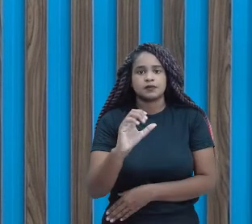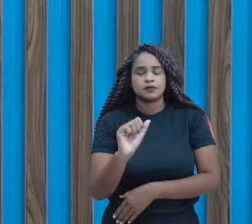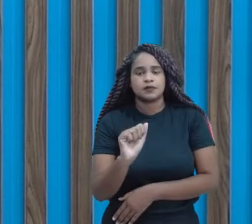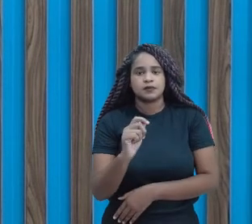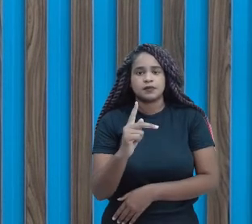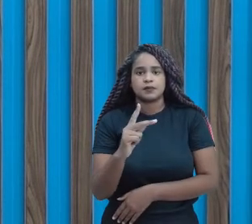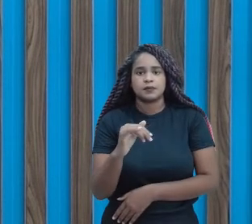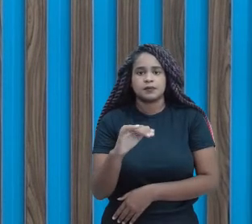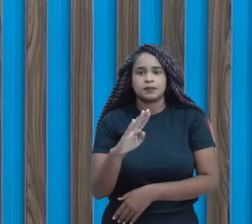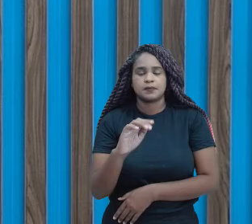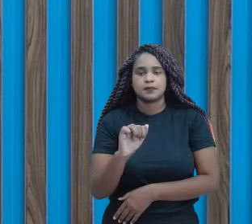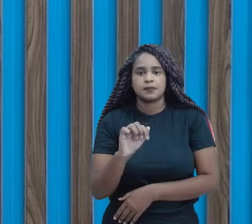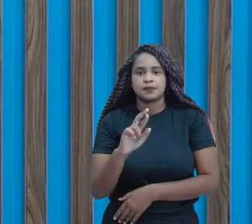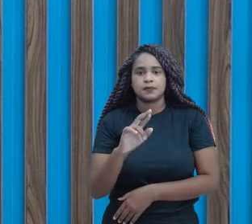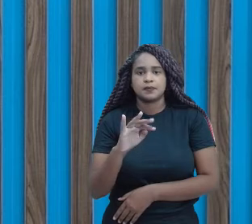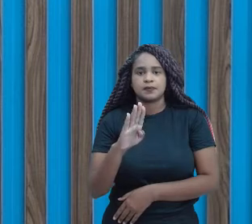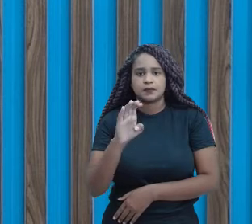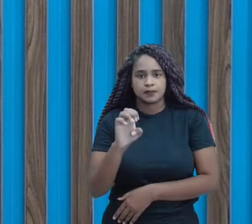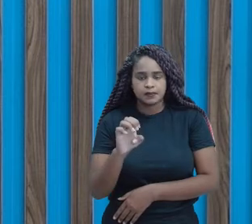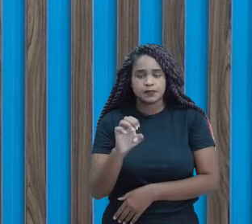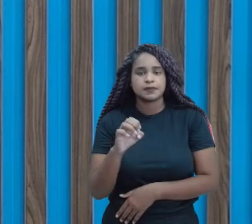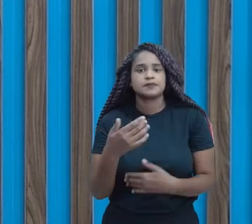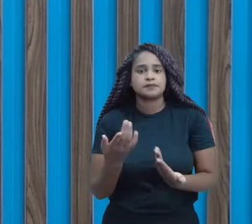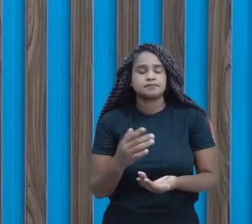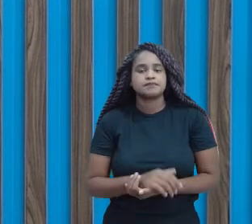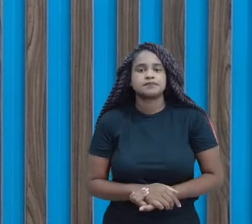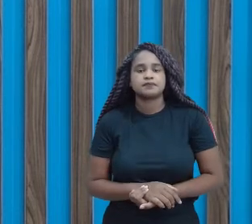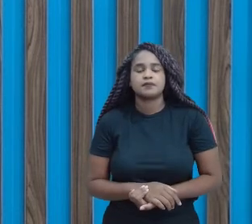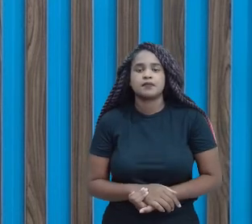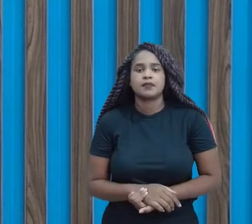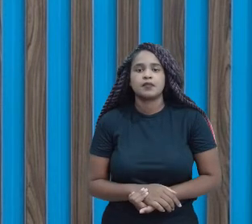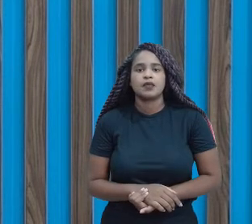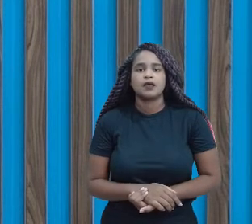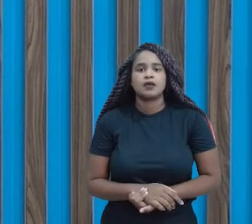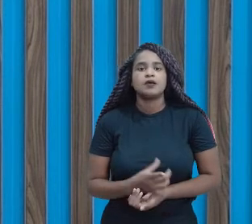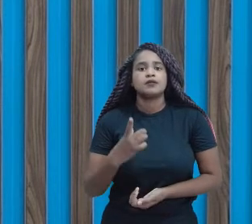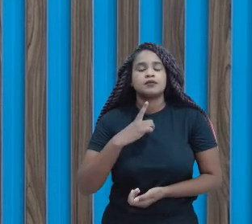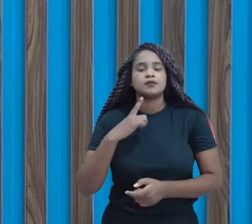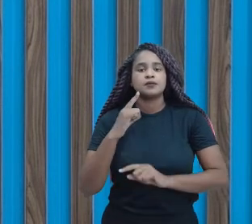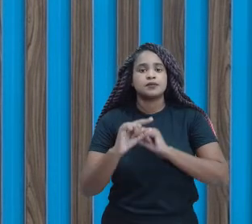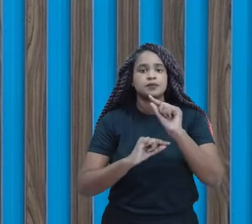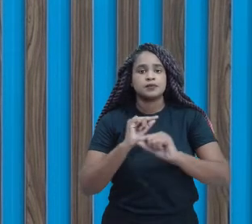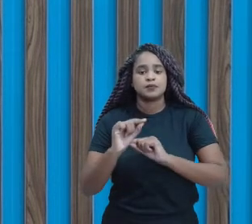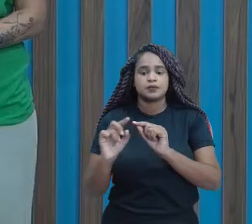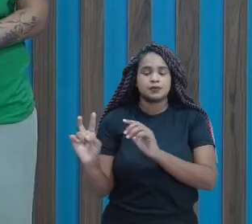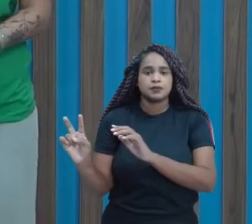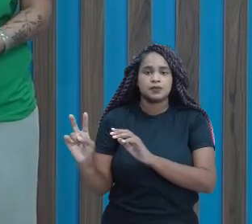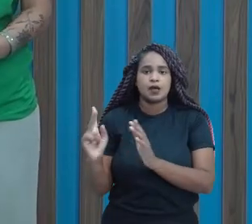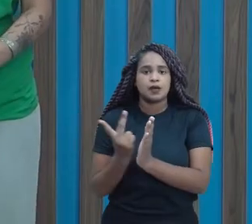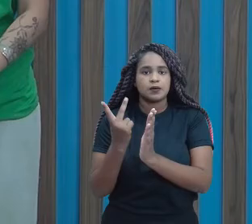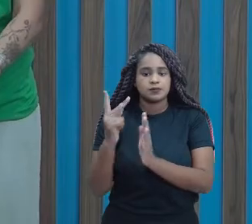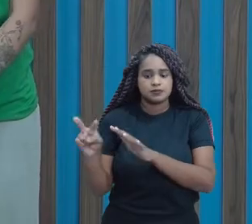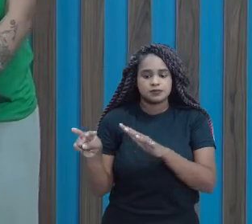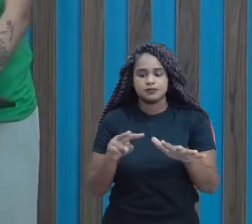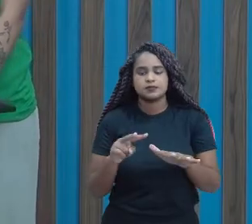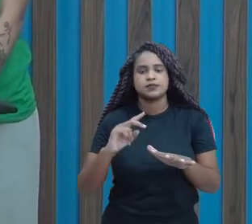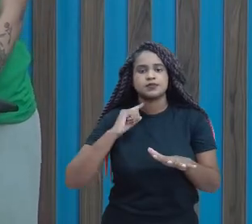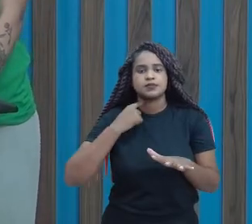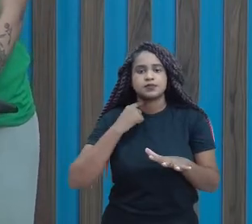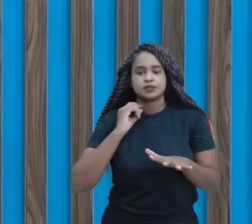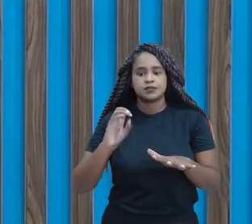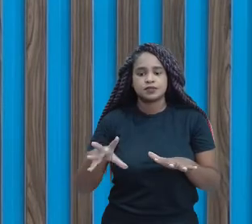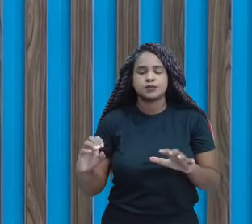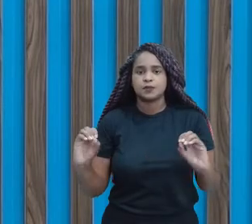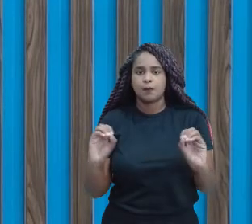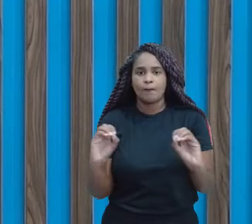vídeos, sobre o rio, não é? Sobre o lixo zero, semana do lixo zero, não foi, professora? Isso, exatamente. E aí nessa semana